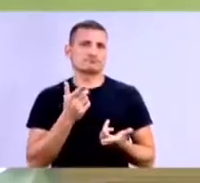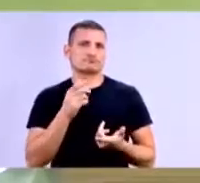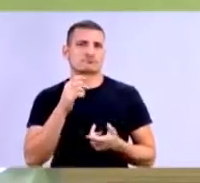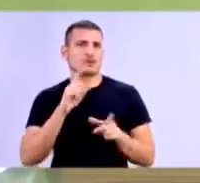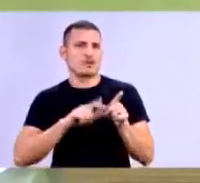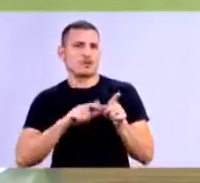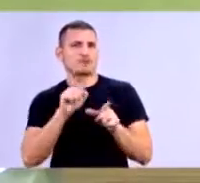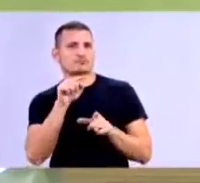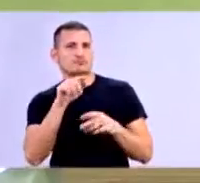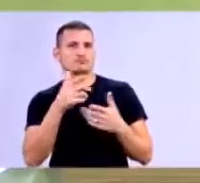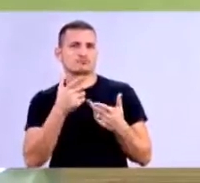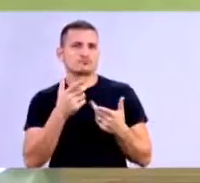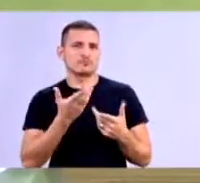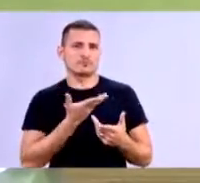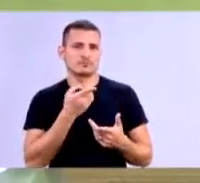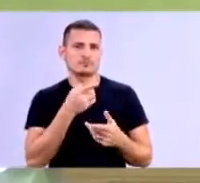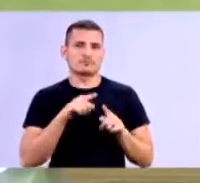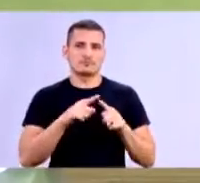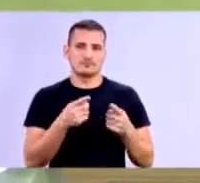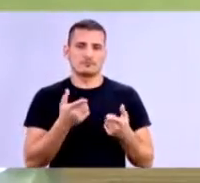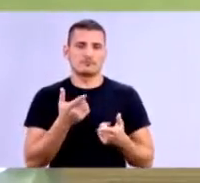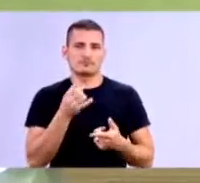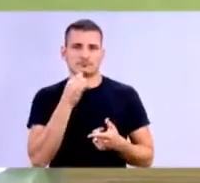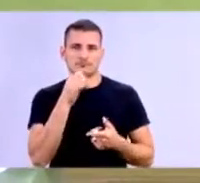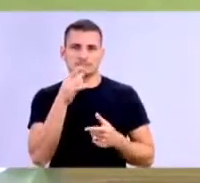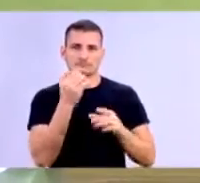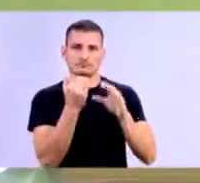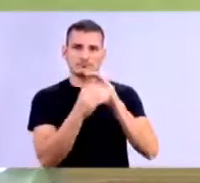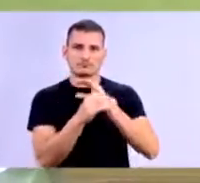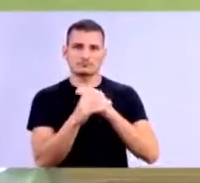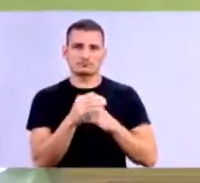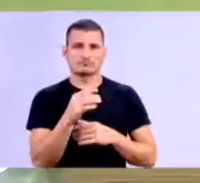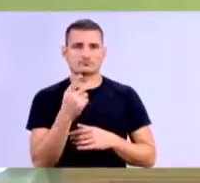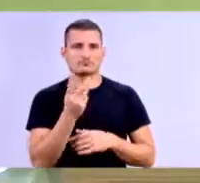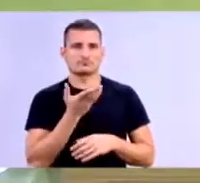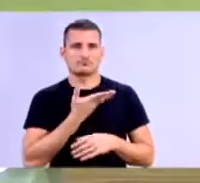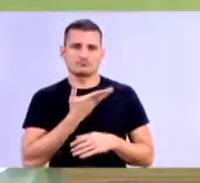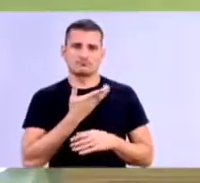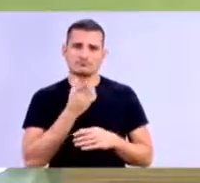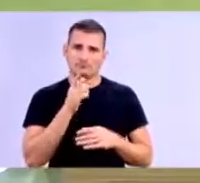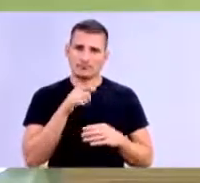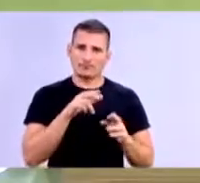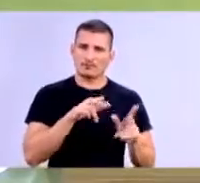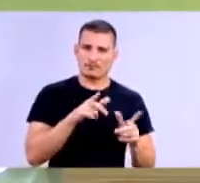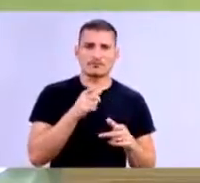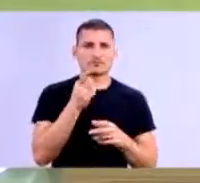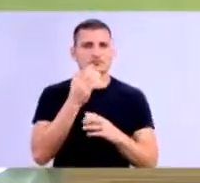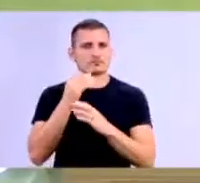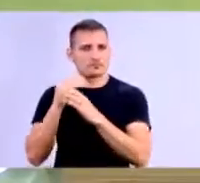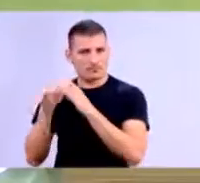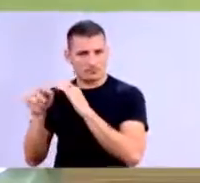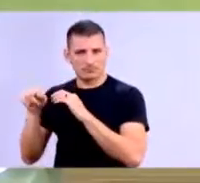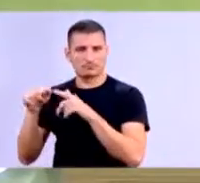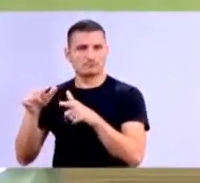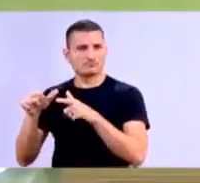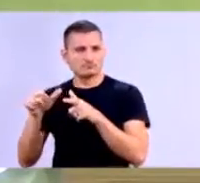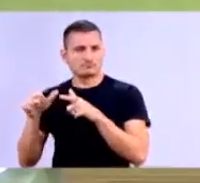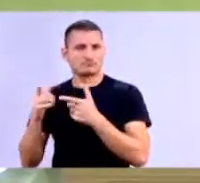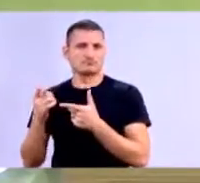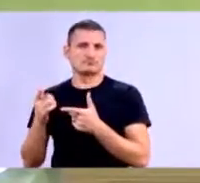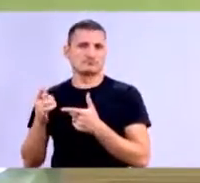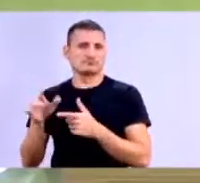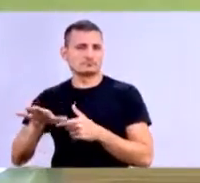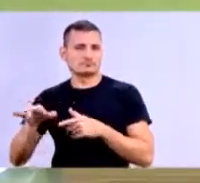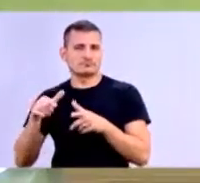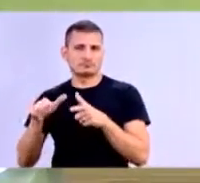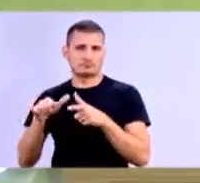meus amigos. Mas quando você for mandar um e-mail lá para o teu amigo, é uma situação. Quando você for mandar um e-mail, enviar um e-mail no ambiente